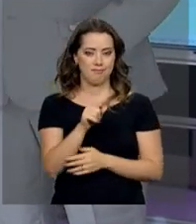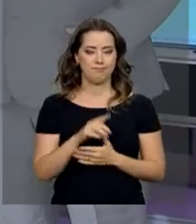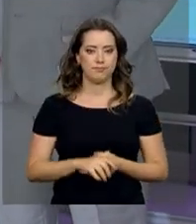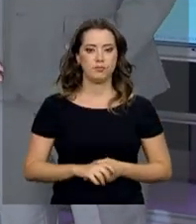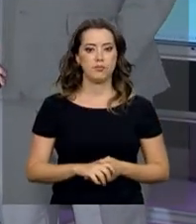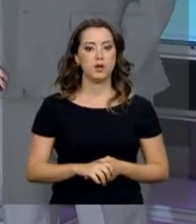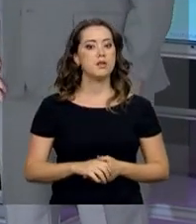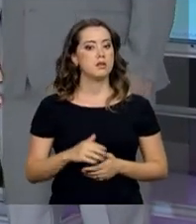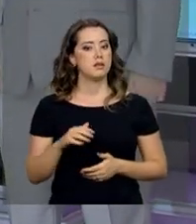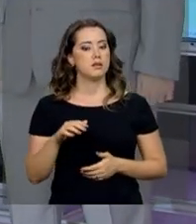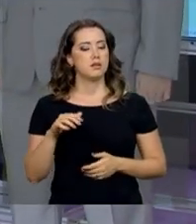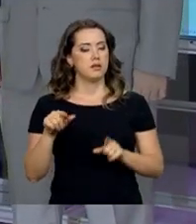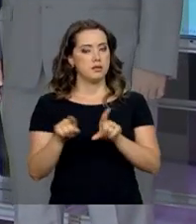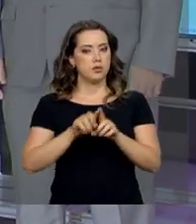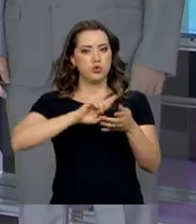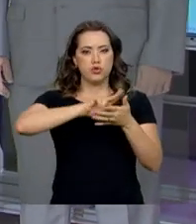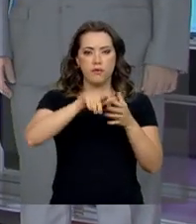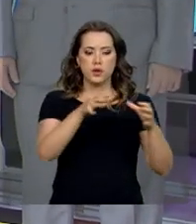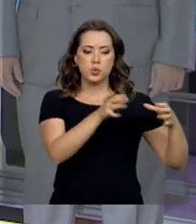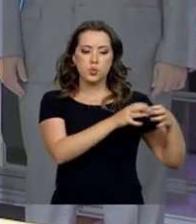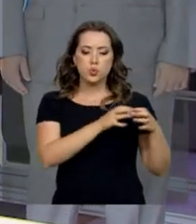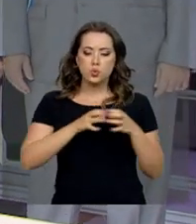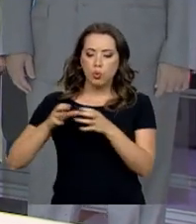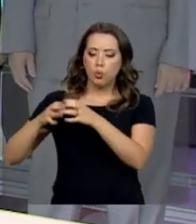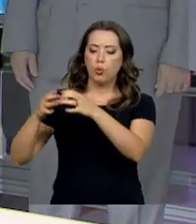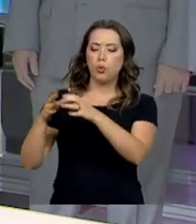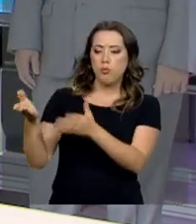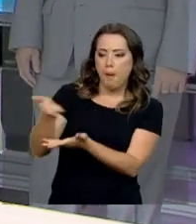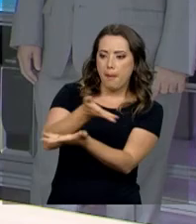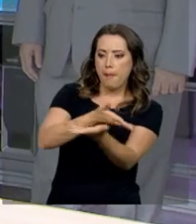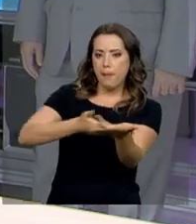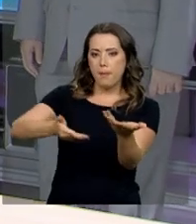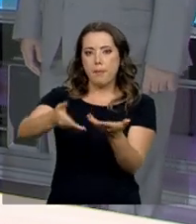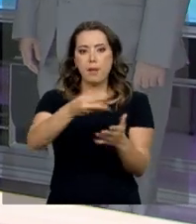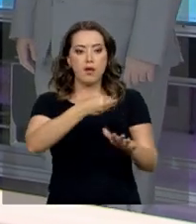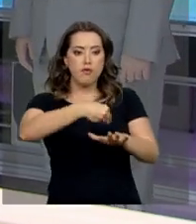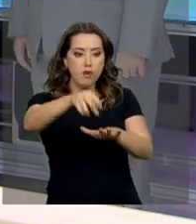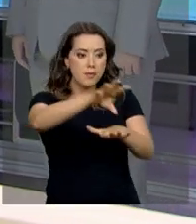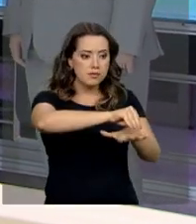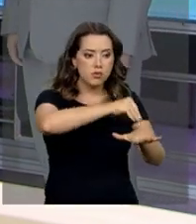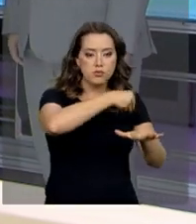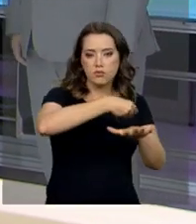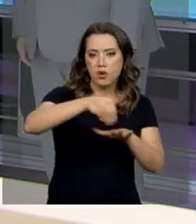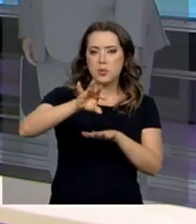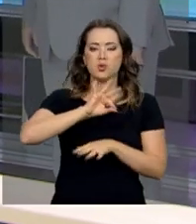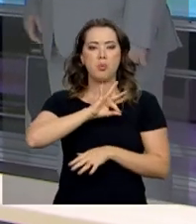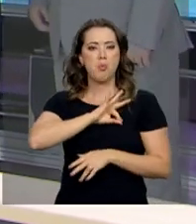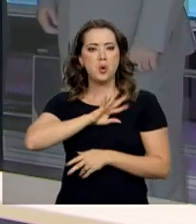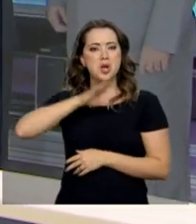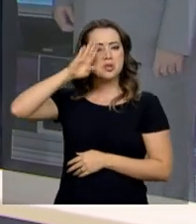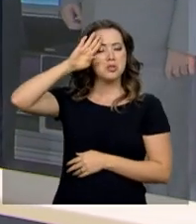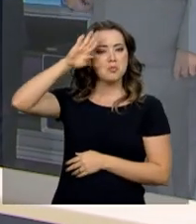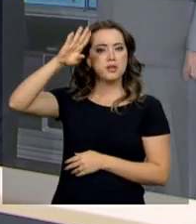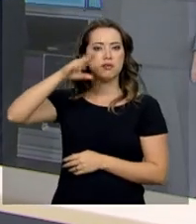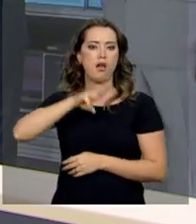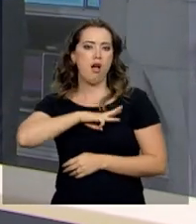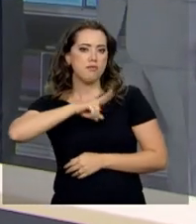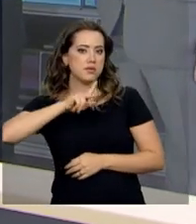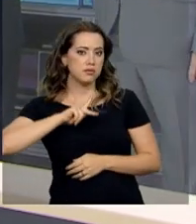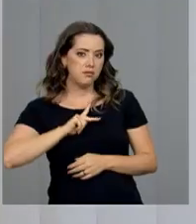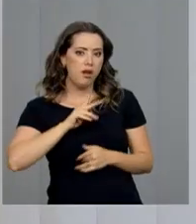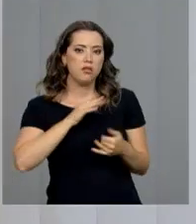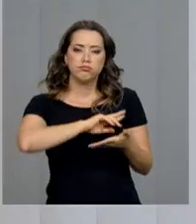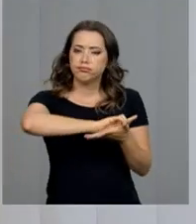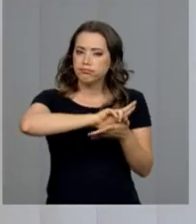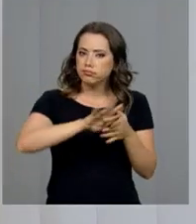em tempo real, entre eles Polícia Rodoviária Federal, Forças Armadas e Ministério da Segurança Pública. Haverá um